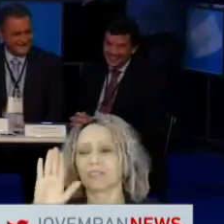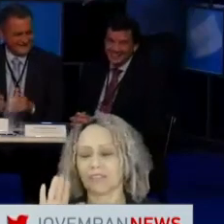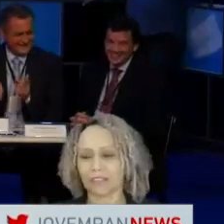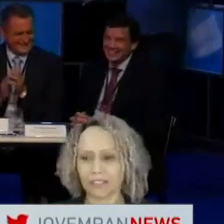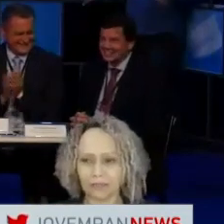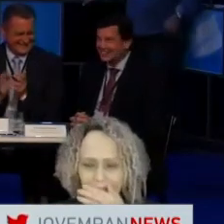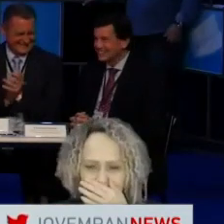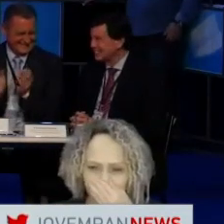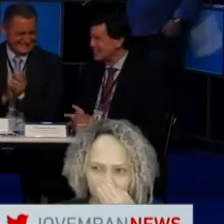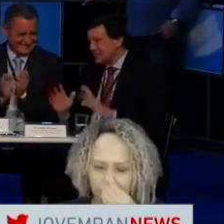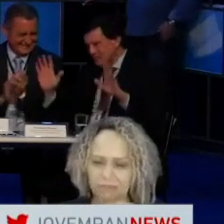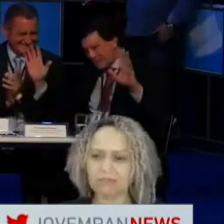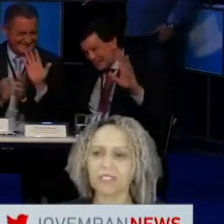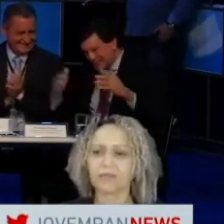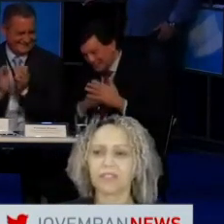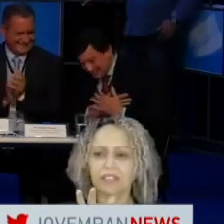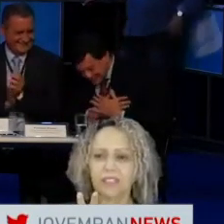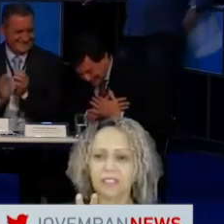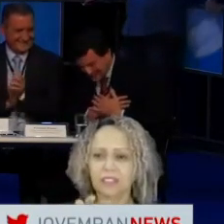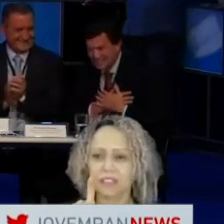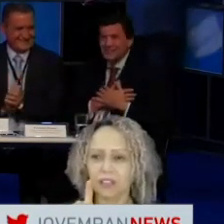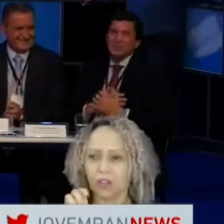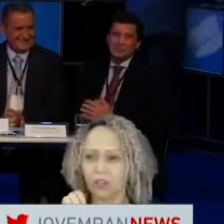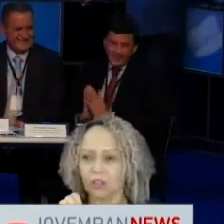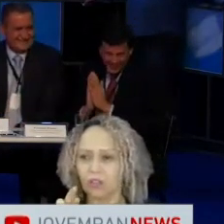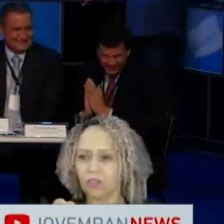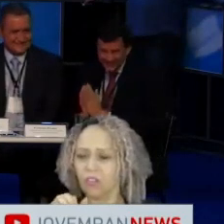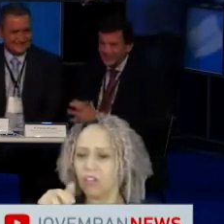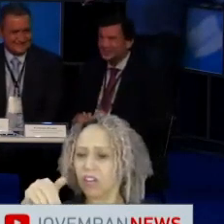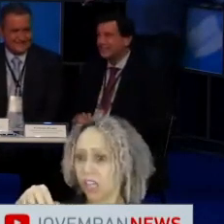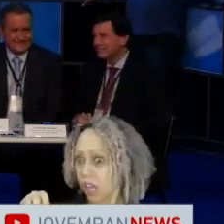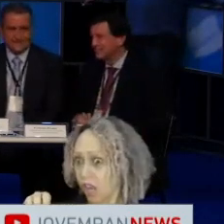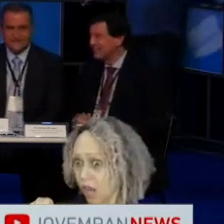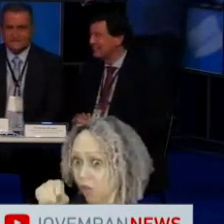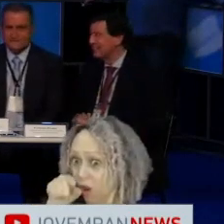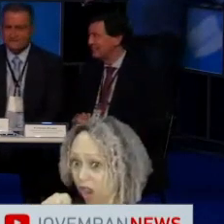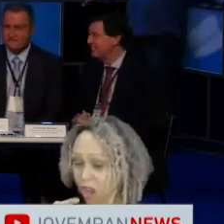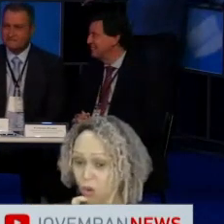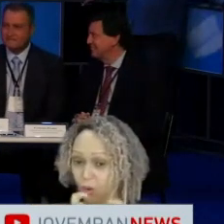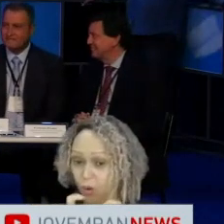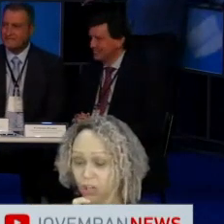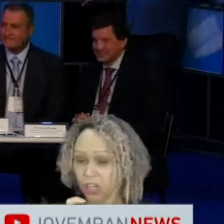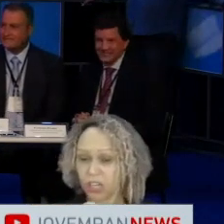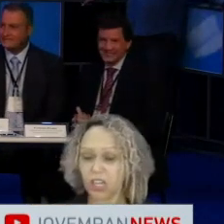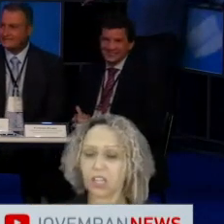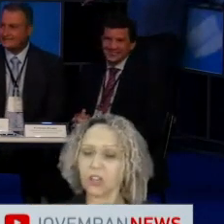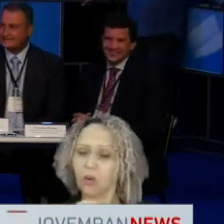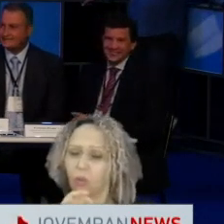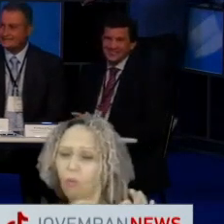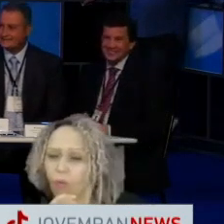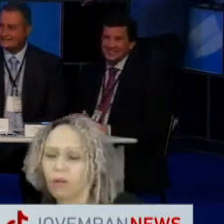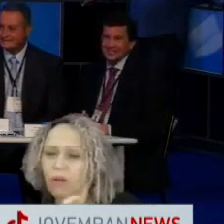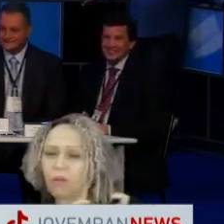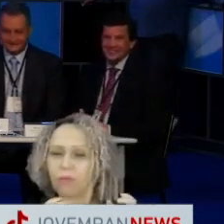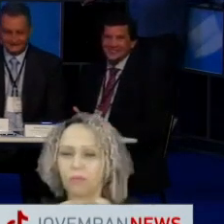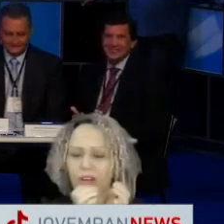Floriano, que coordenou a parte administrativa. Mais um beijo no coração de cada uma, de cada um de